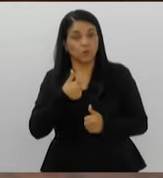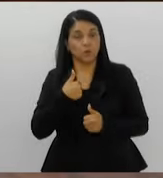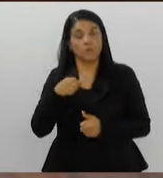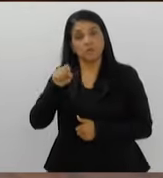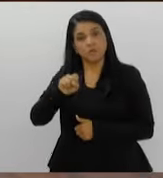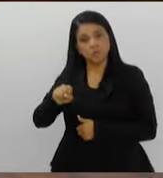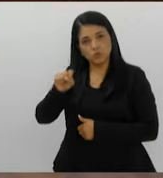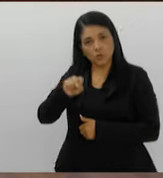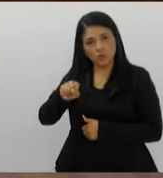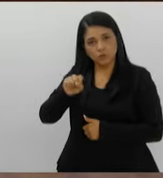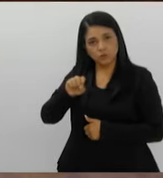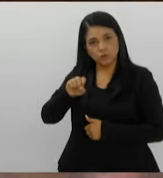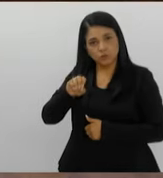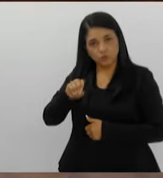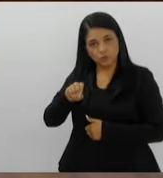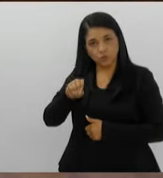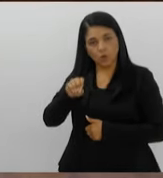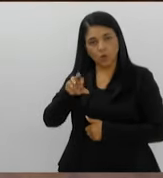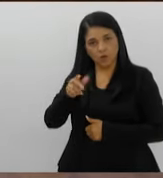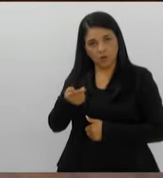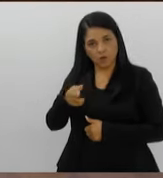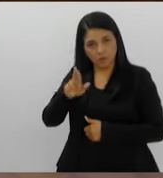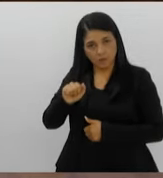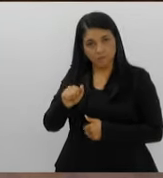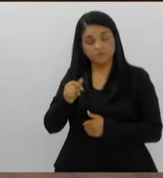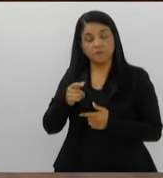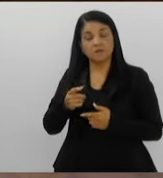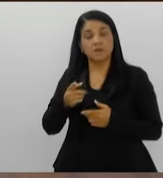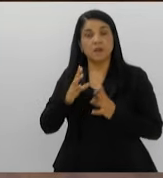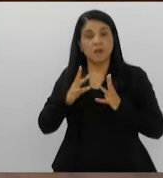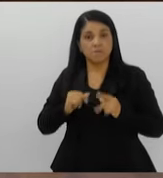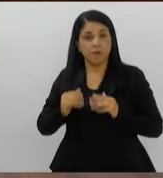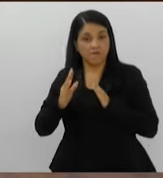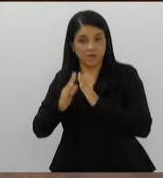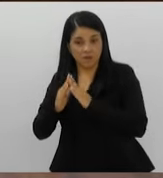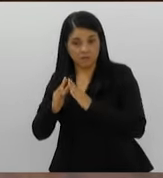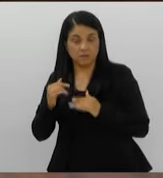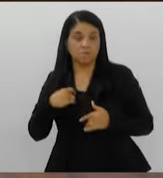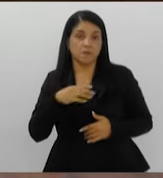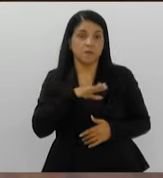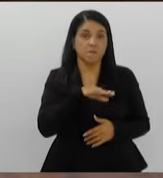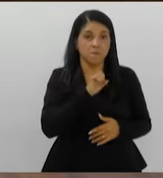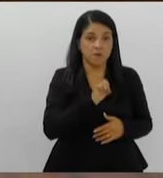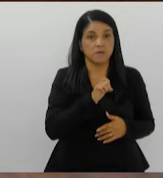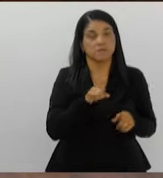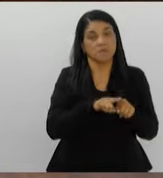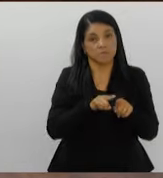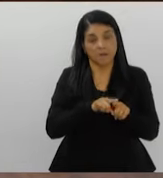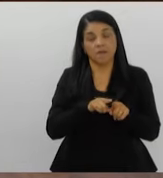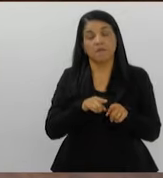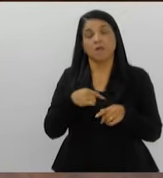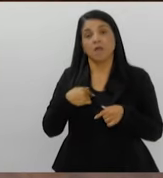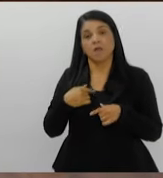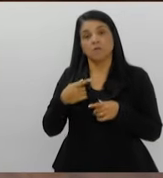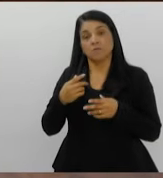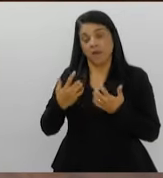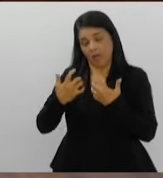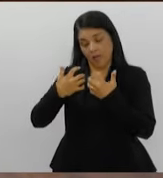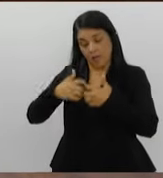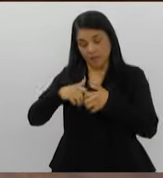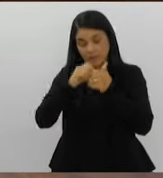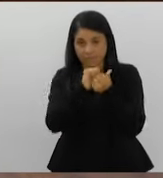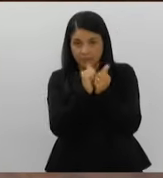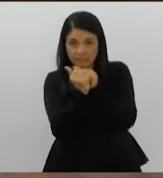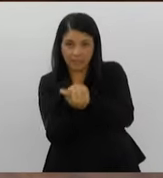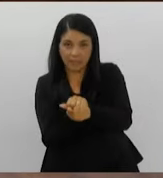diarista, minha mãe, uma professora, não tinha com quem deixar a criança. Eu adaptei um banquinho no meio do banco da Kombi e